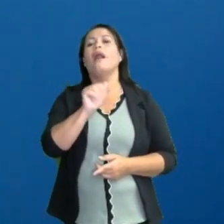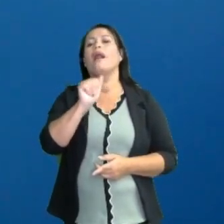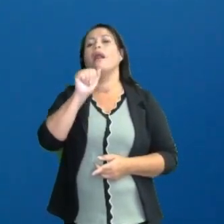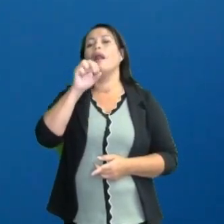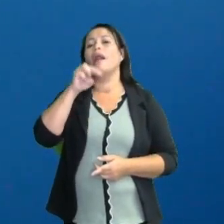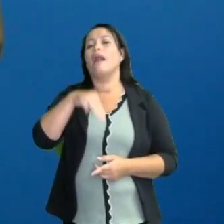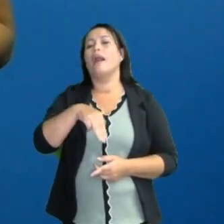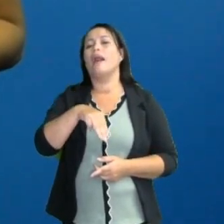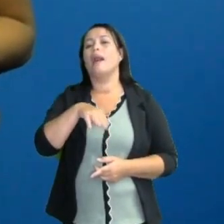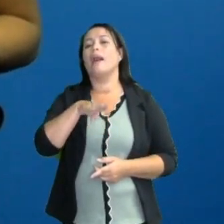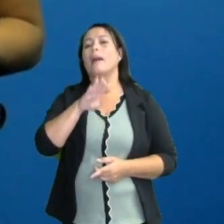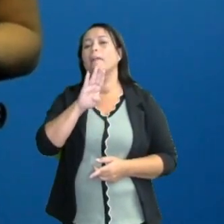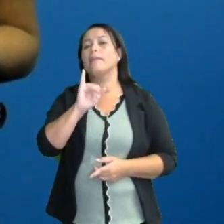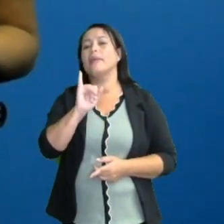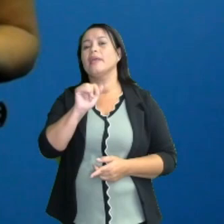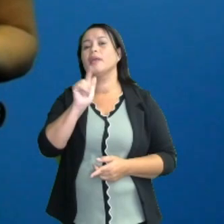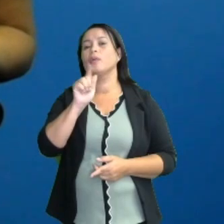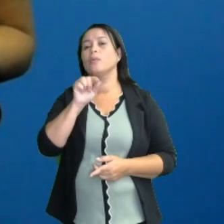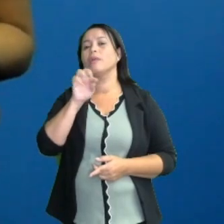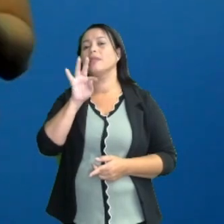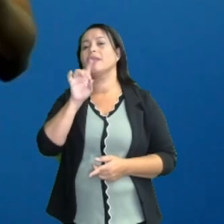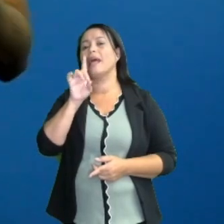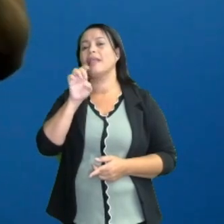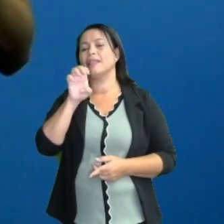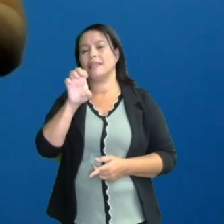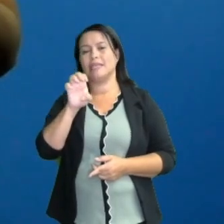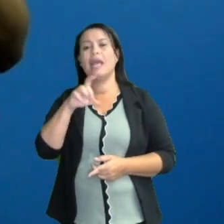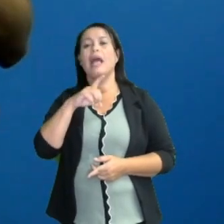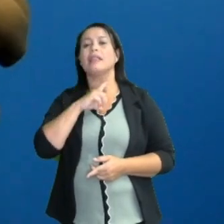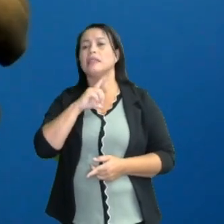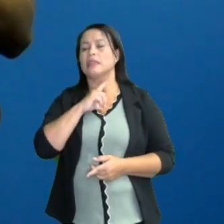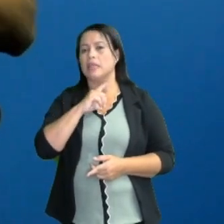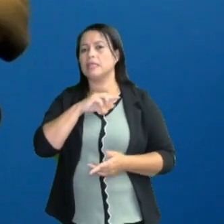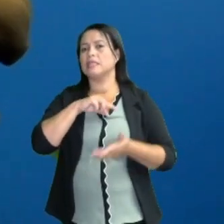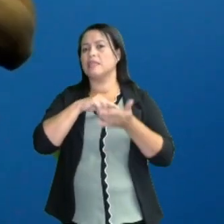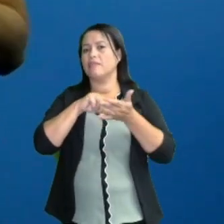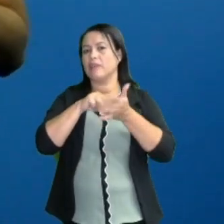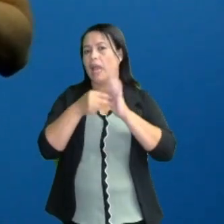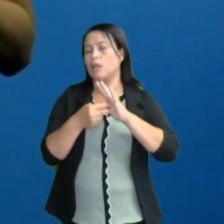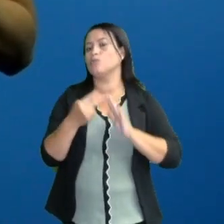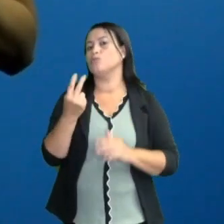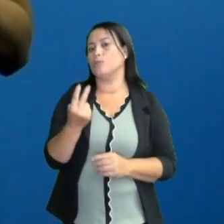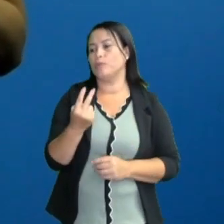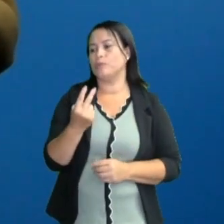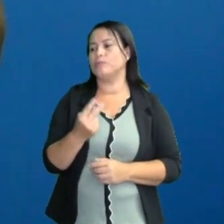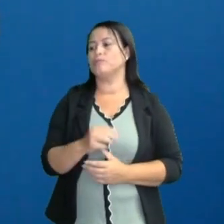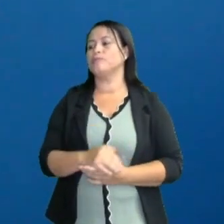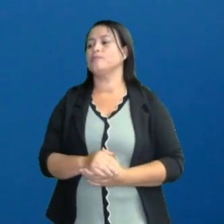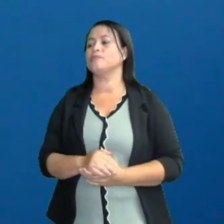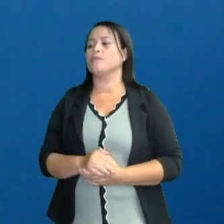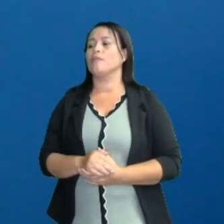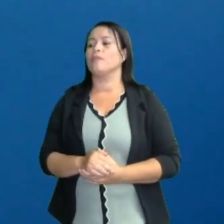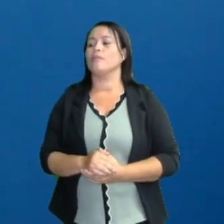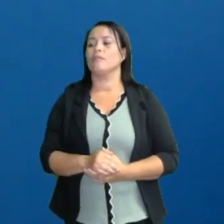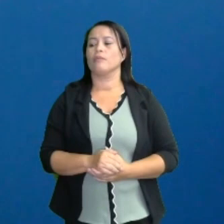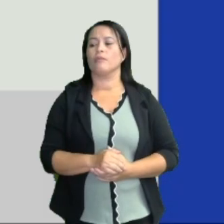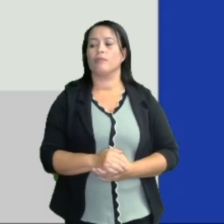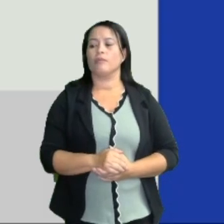Tem duplo sentido nessa frase. Muitas pessoas gostavam da gata da Duda. Então, ó.